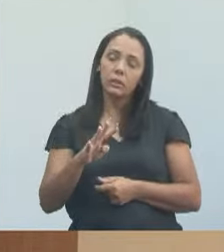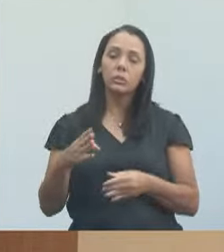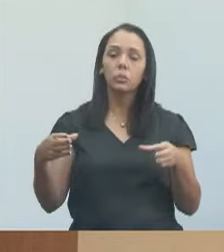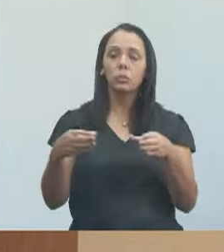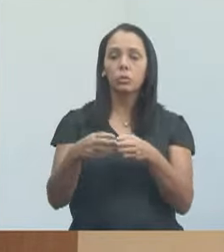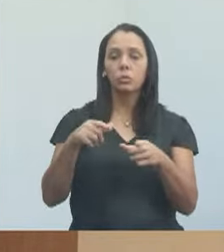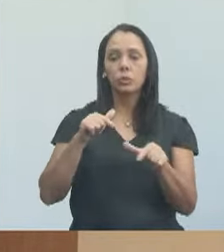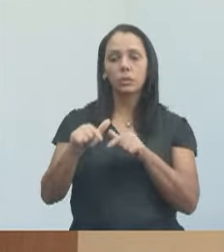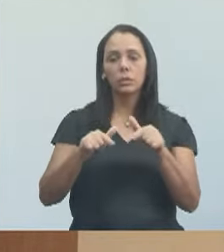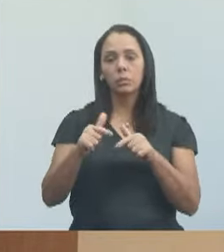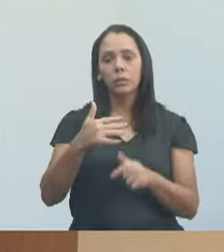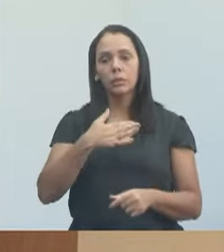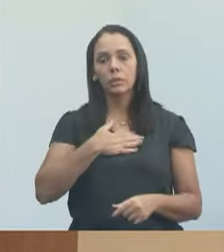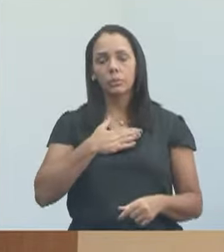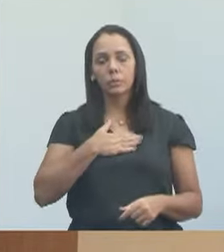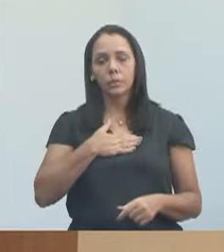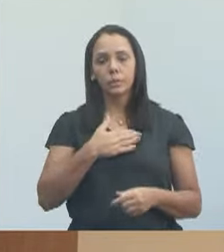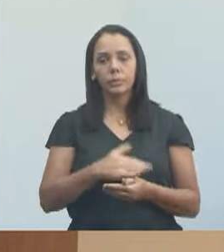equipe